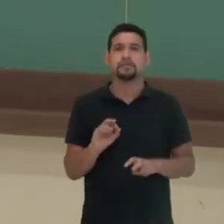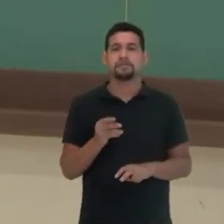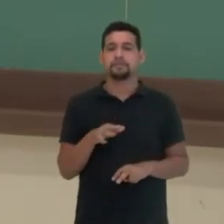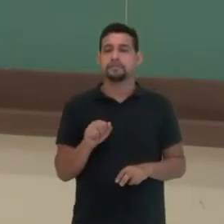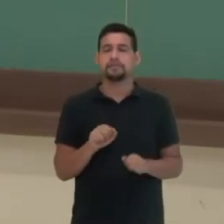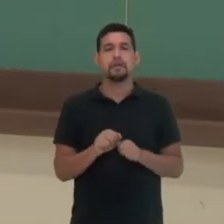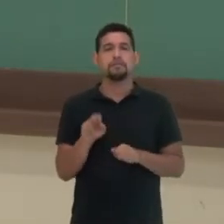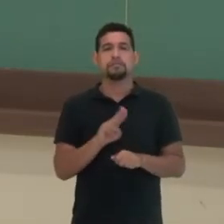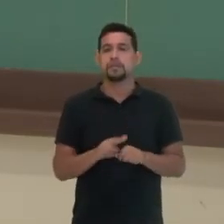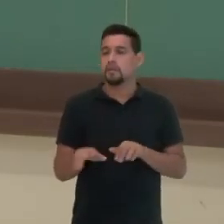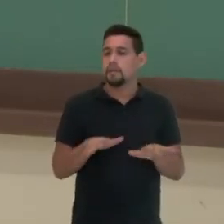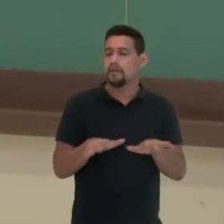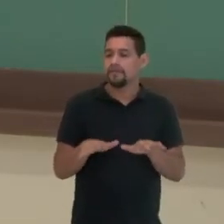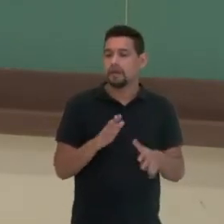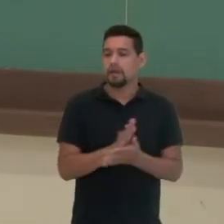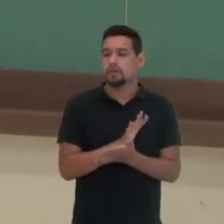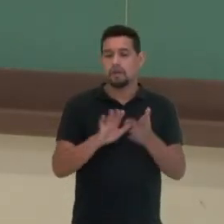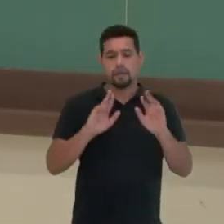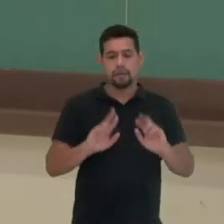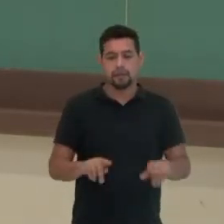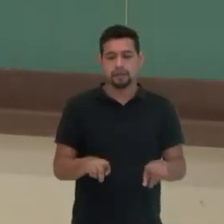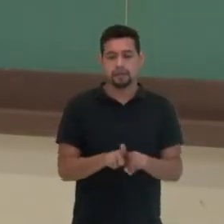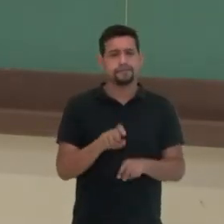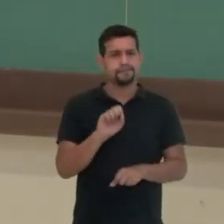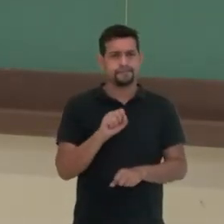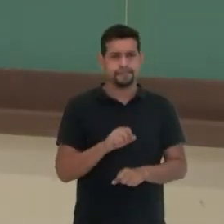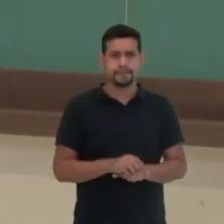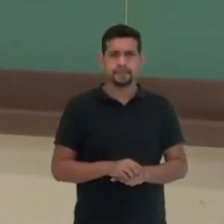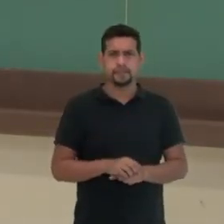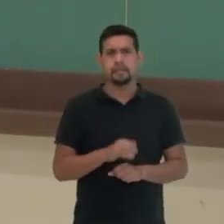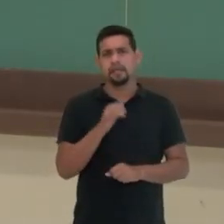para mover um objeto pesado, né?